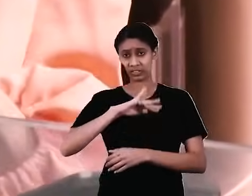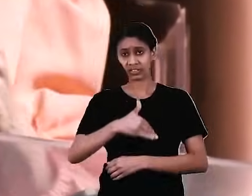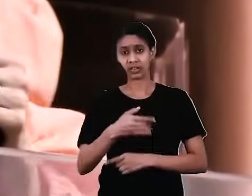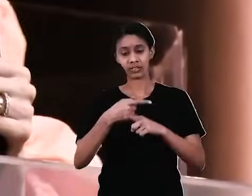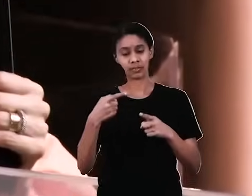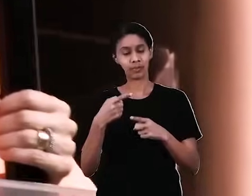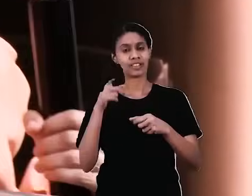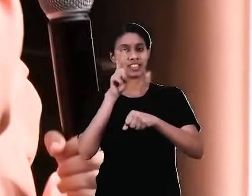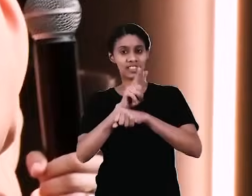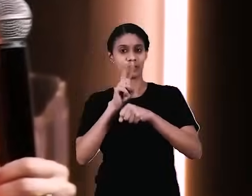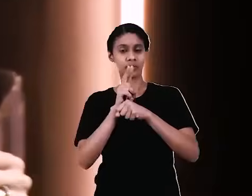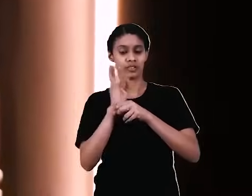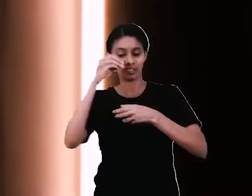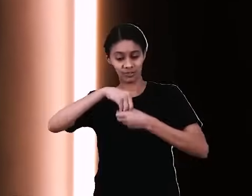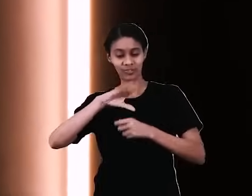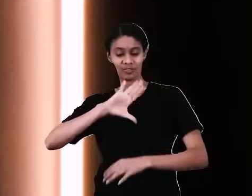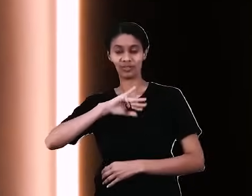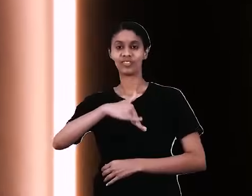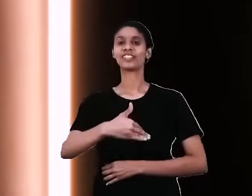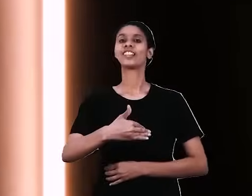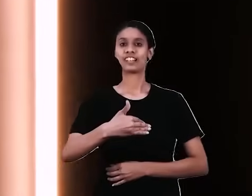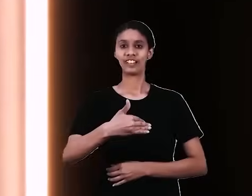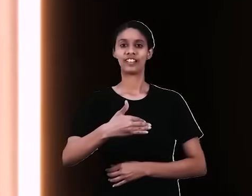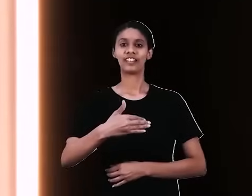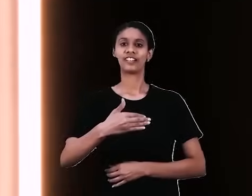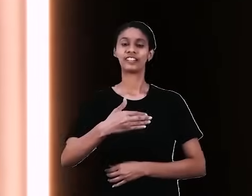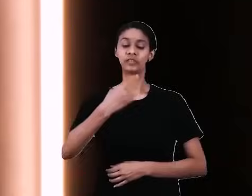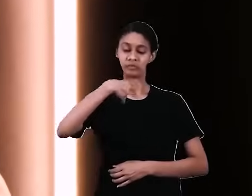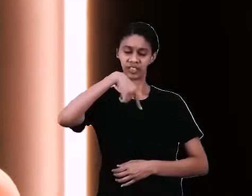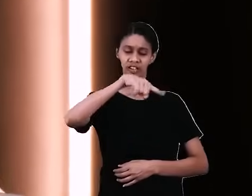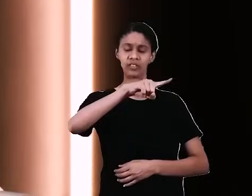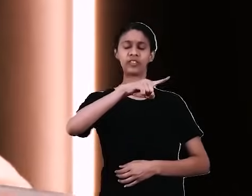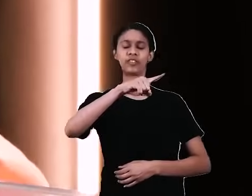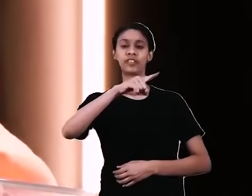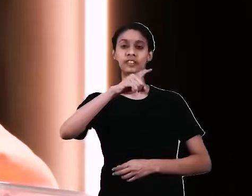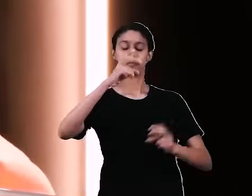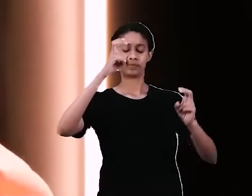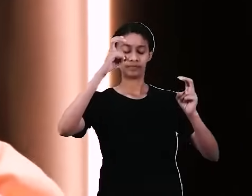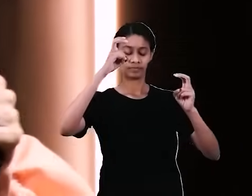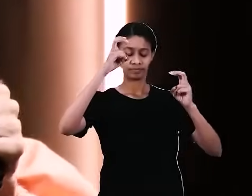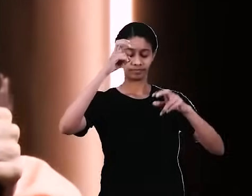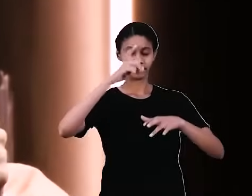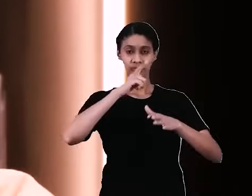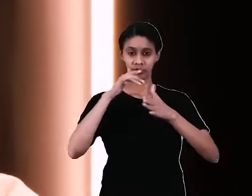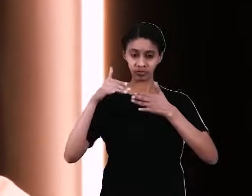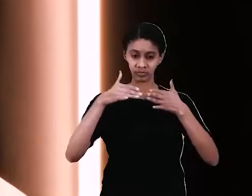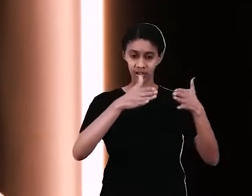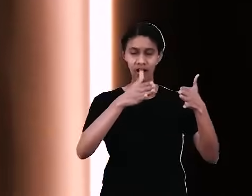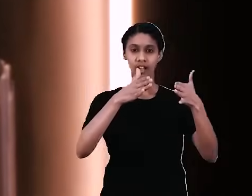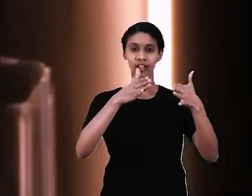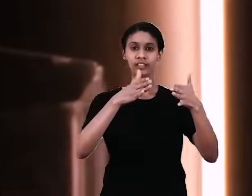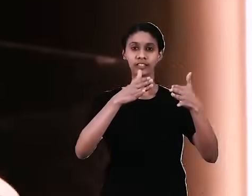se protegeu na concha da coragem. Ela foi. Ela sentou num burrinho e foi atrás do